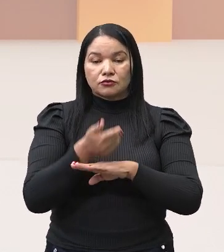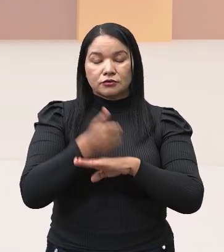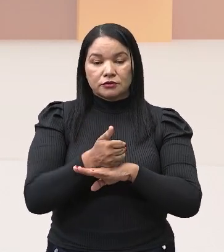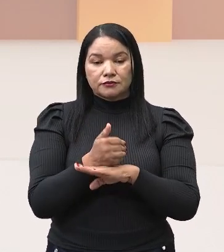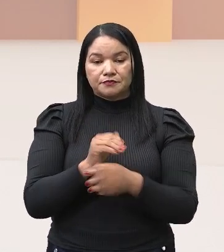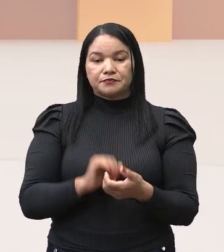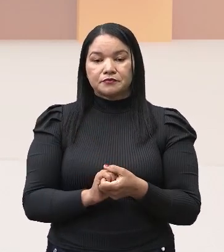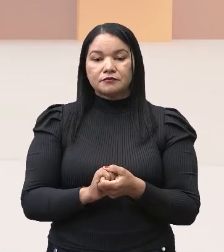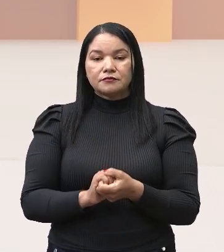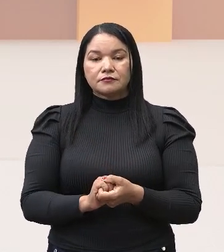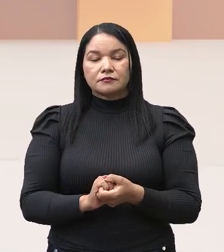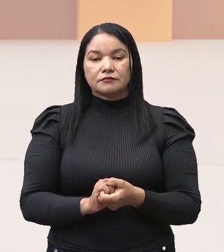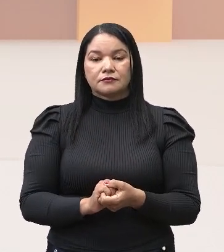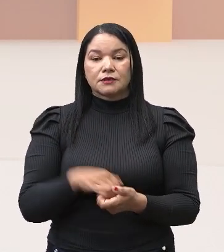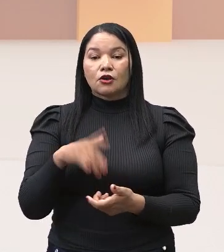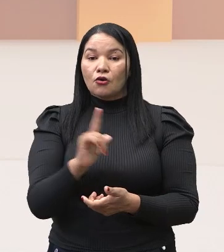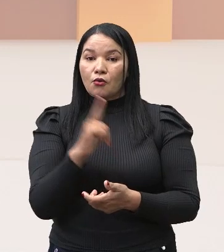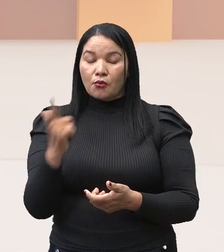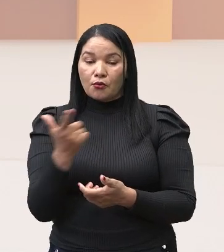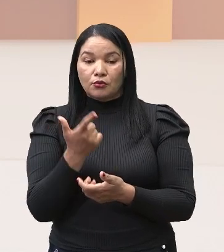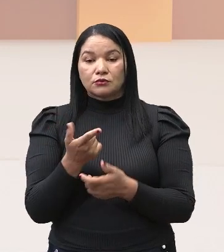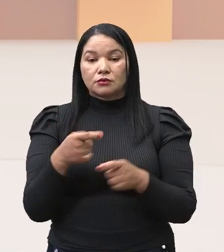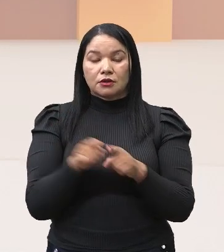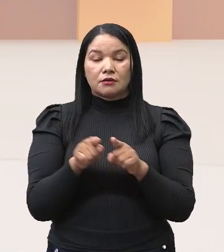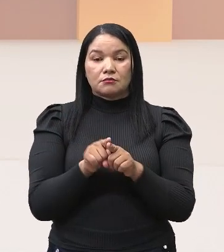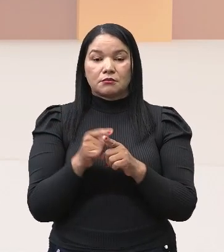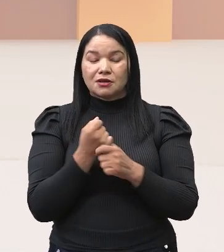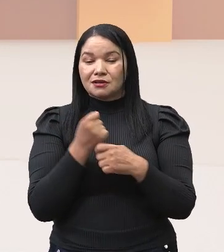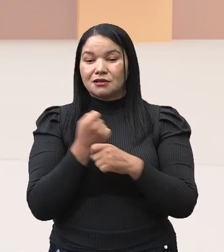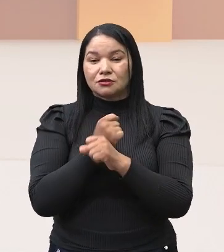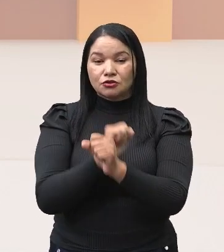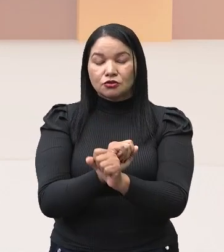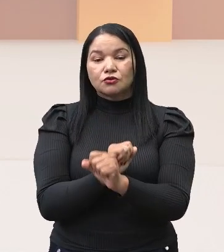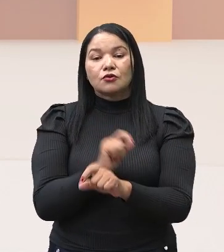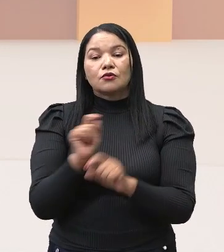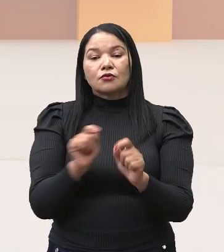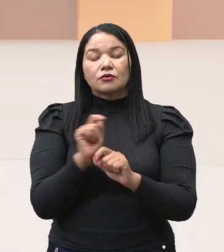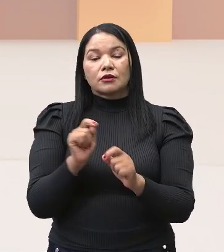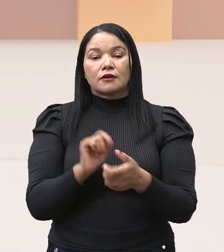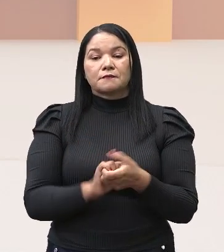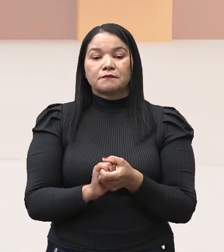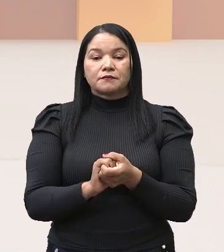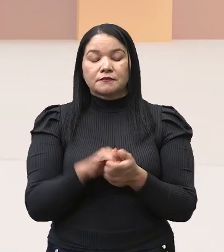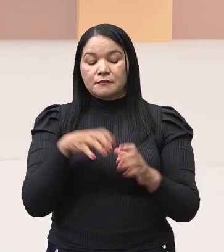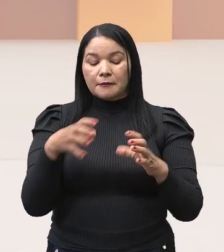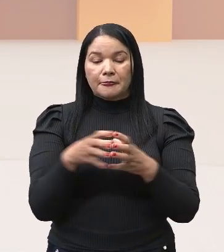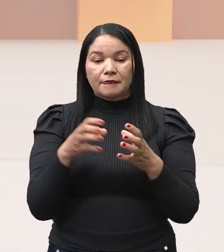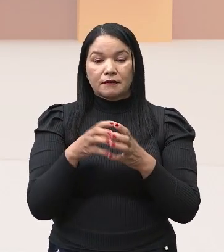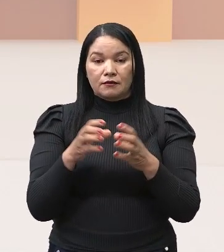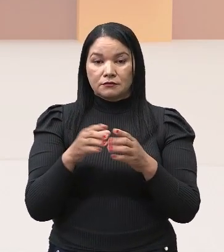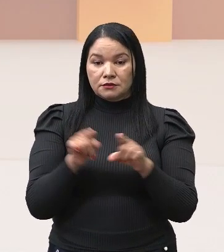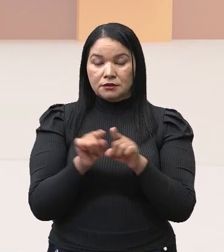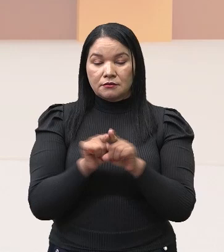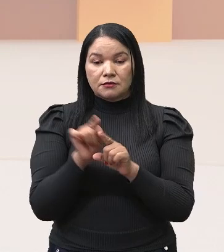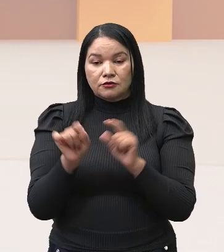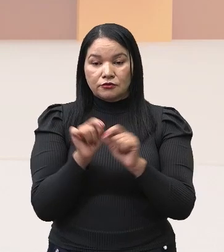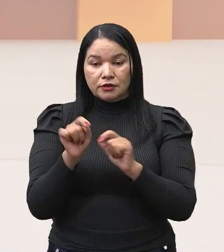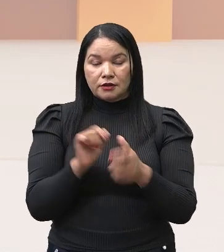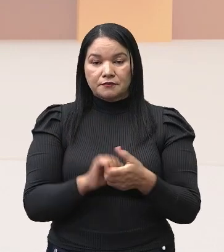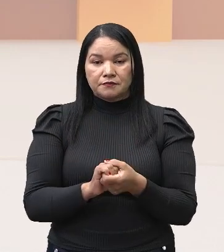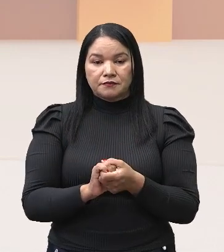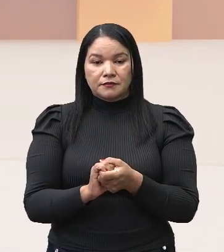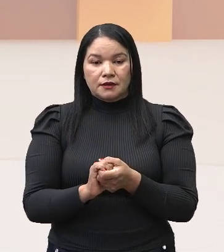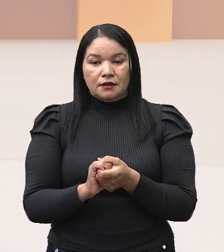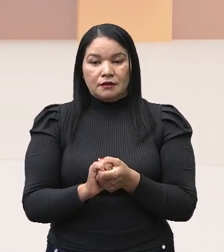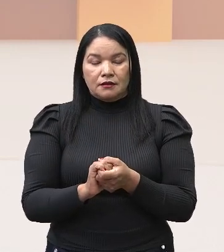de resistência à escravidão, além de todas essas ações coletivas, eles também empregavam formas